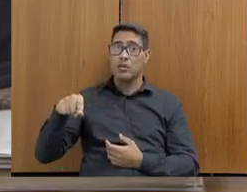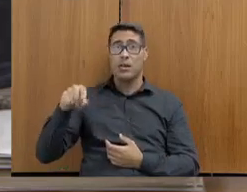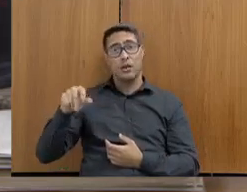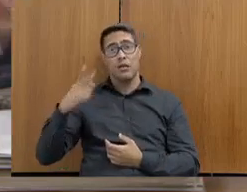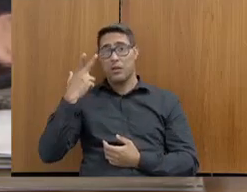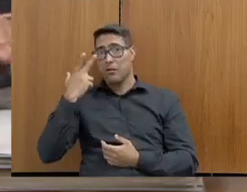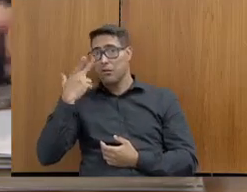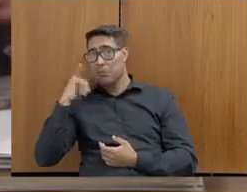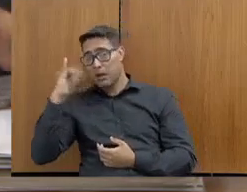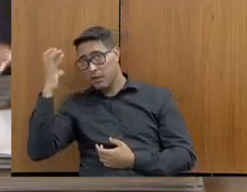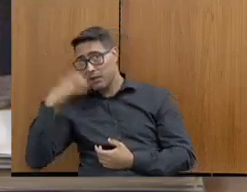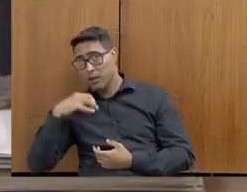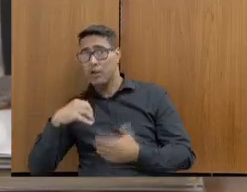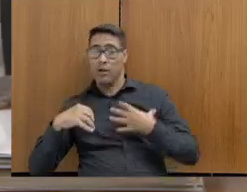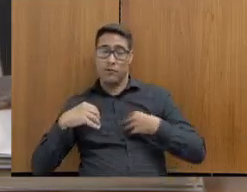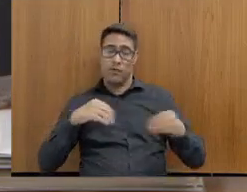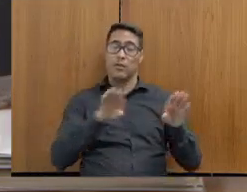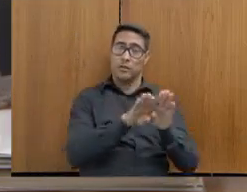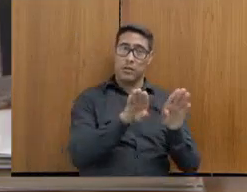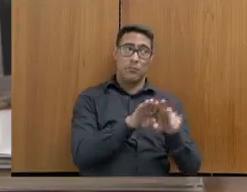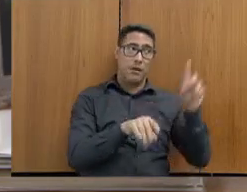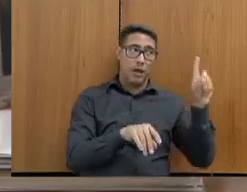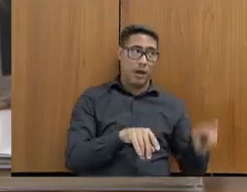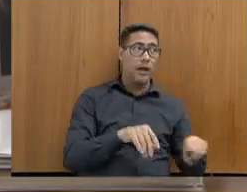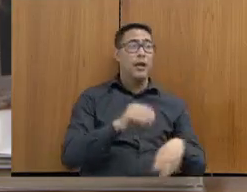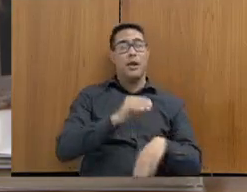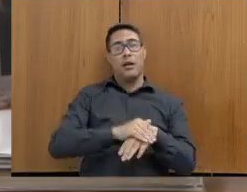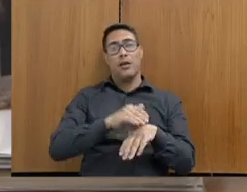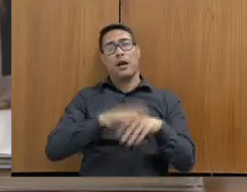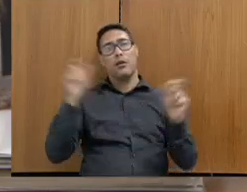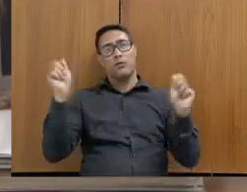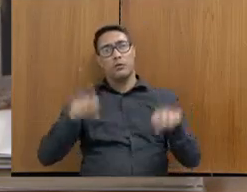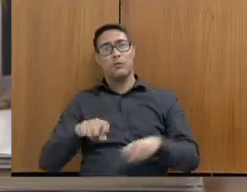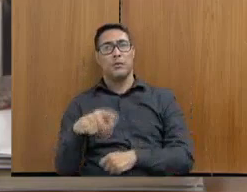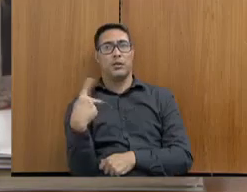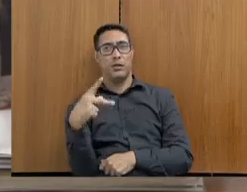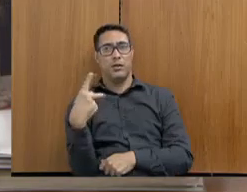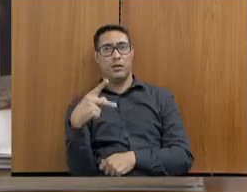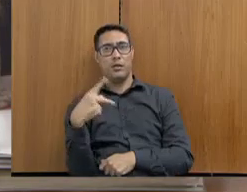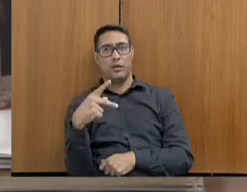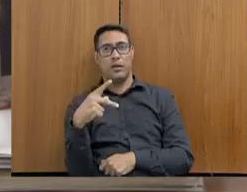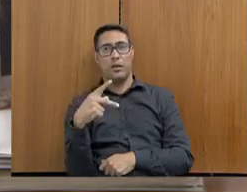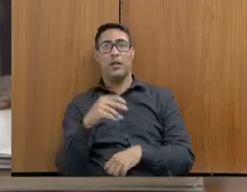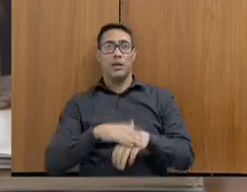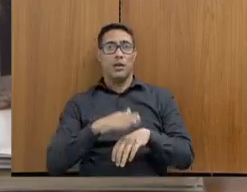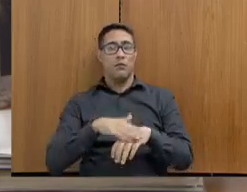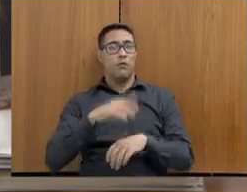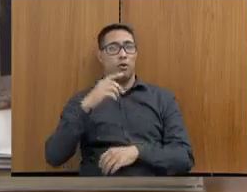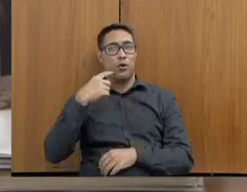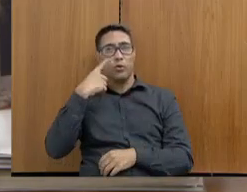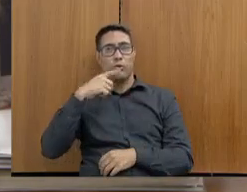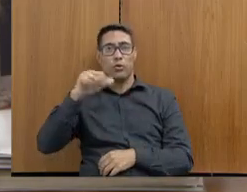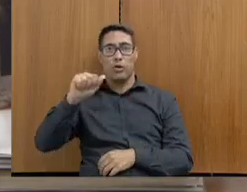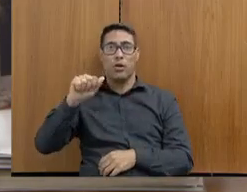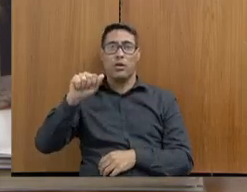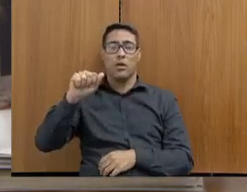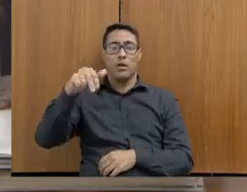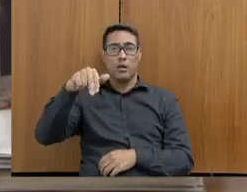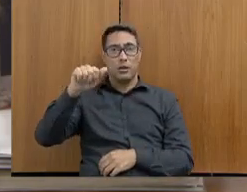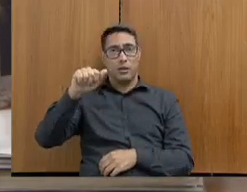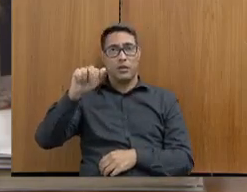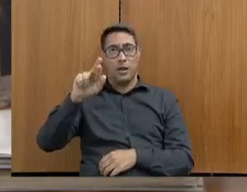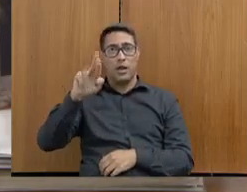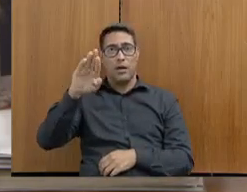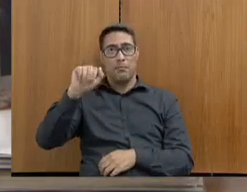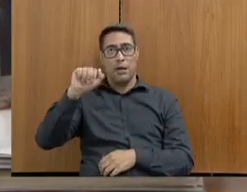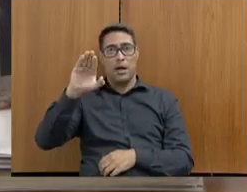pode ter certeza mas a competência dela eu passei a saber através do Dr laback ele falou muito bem